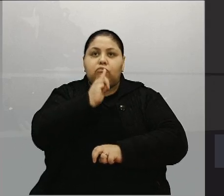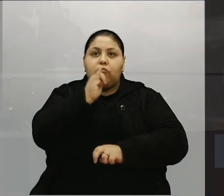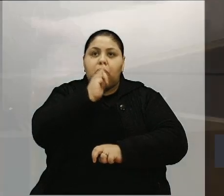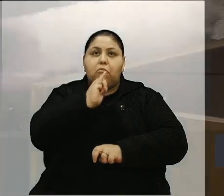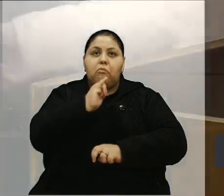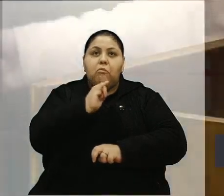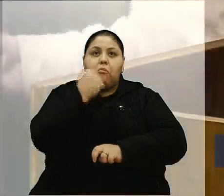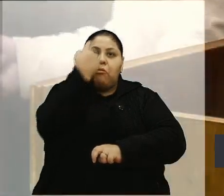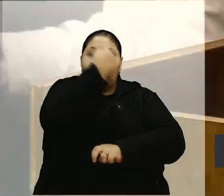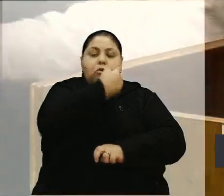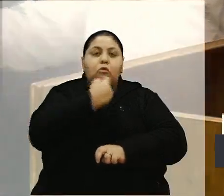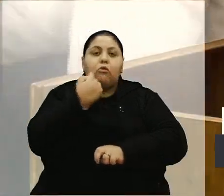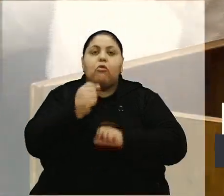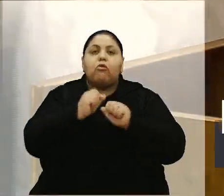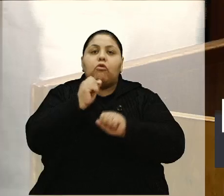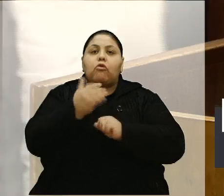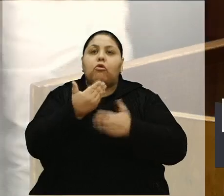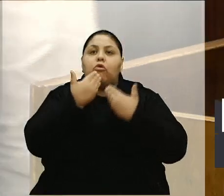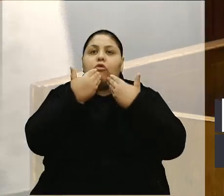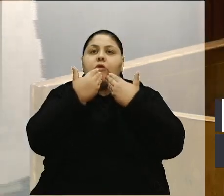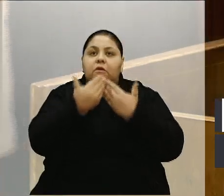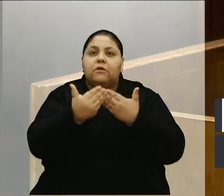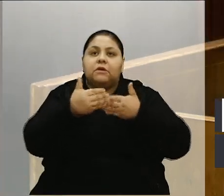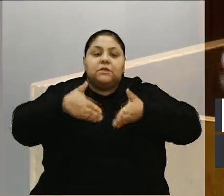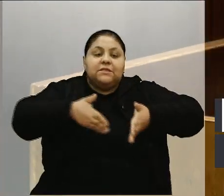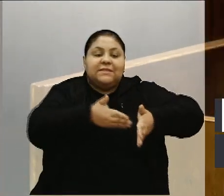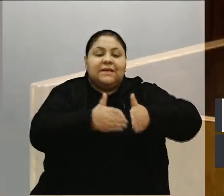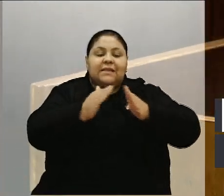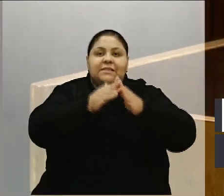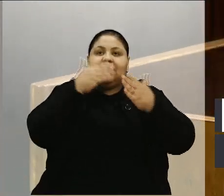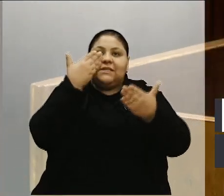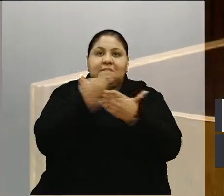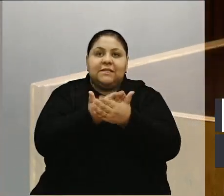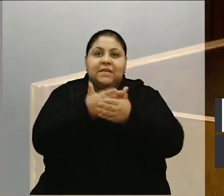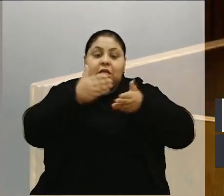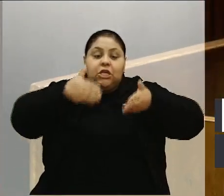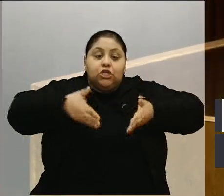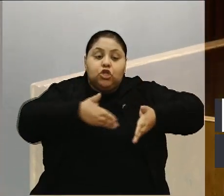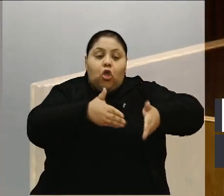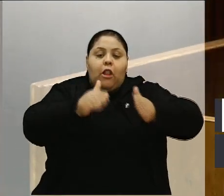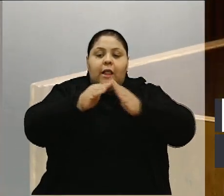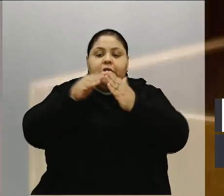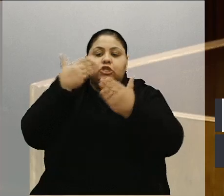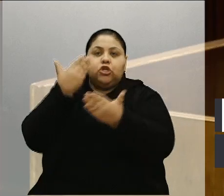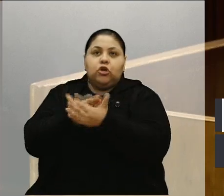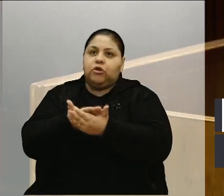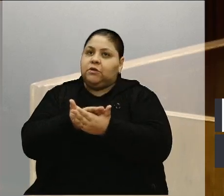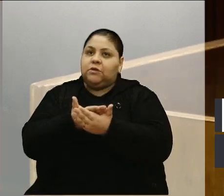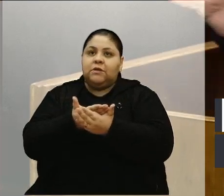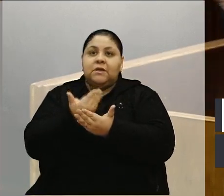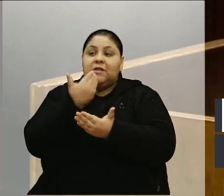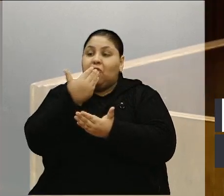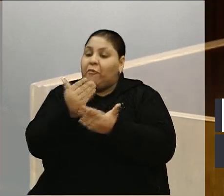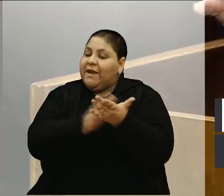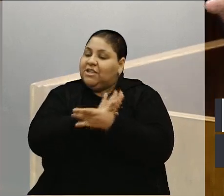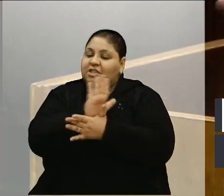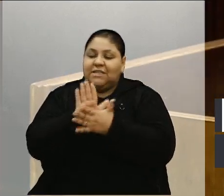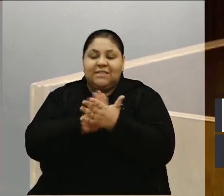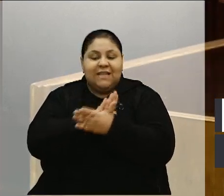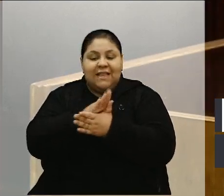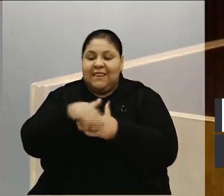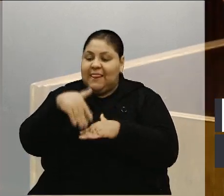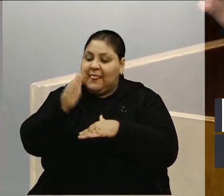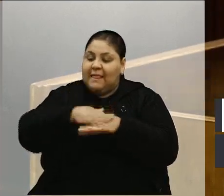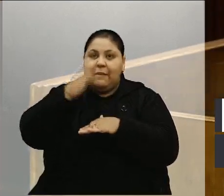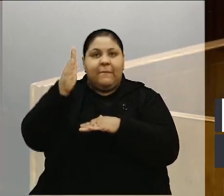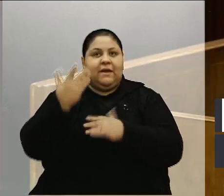pede? Estrada e escola, vereador Zanquim. Estrada e escola. Ele não pede nada mais do